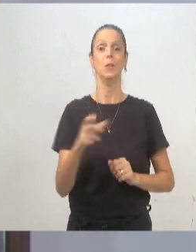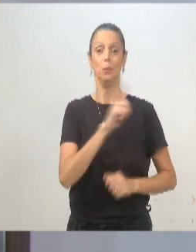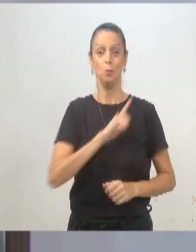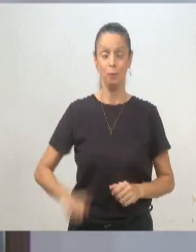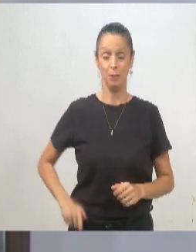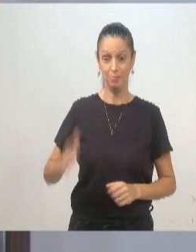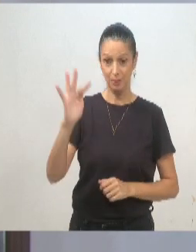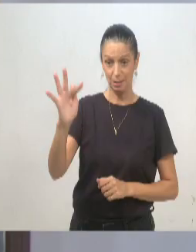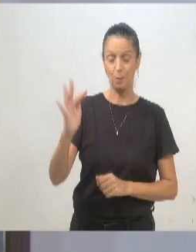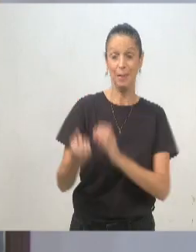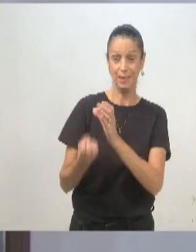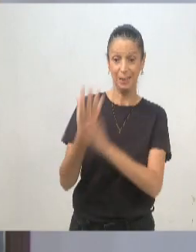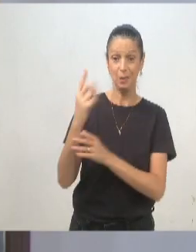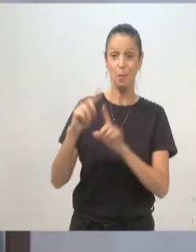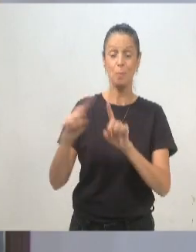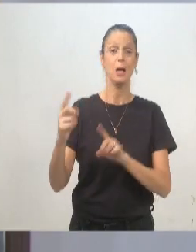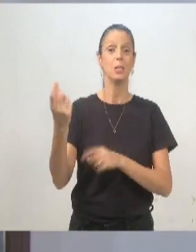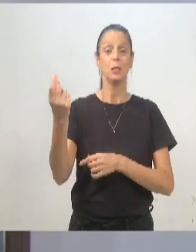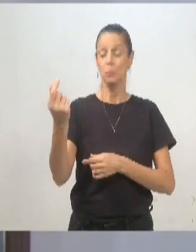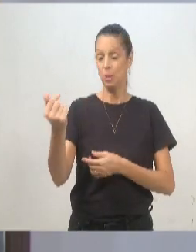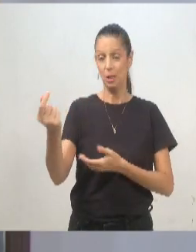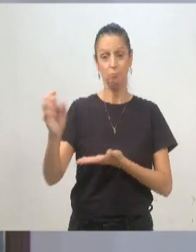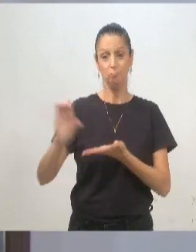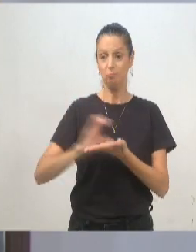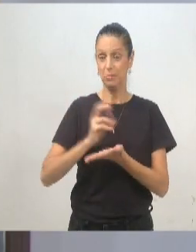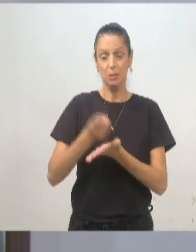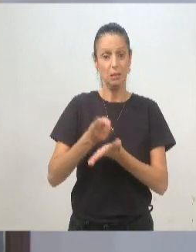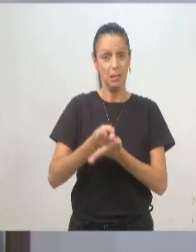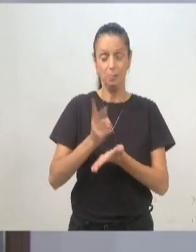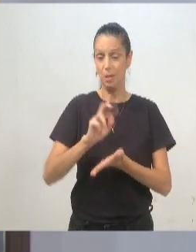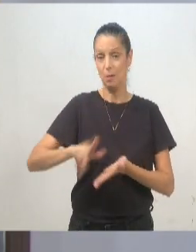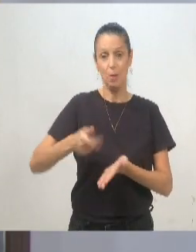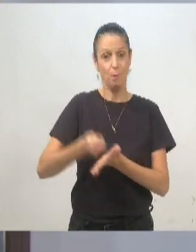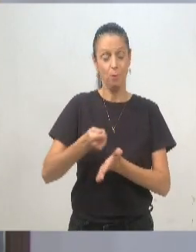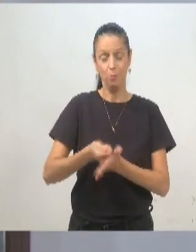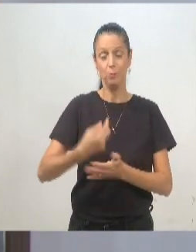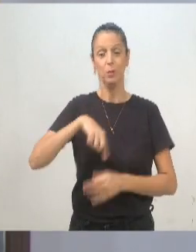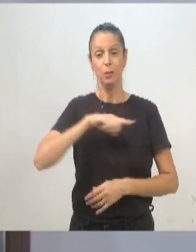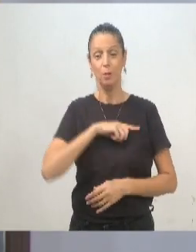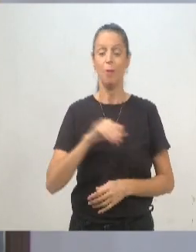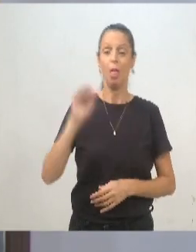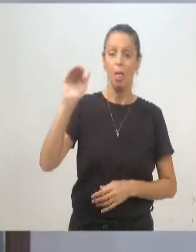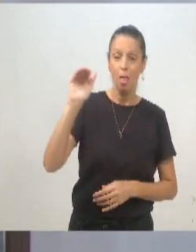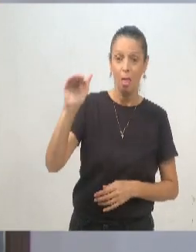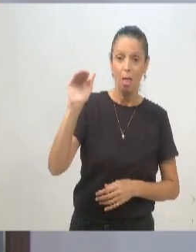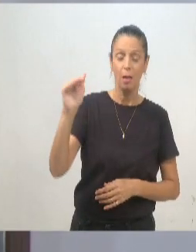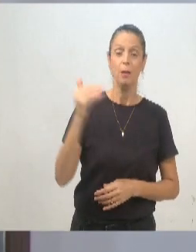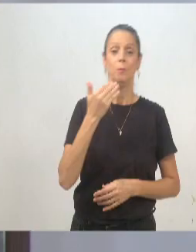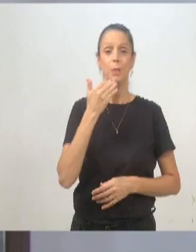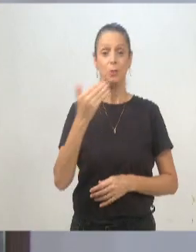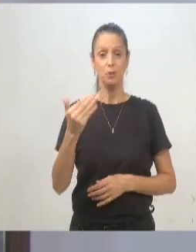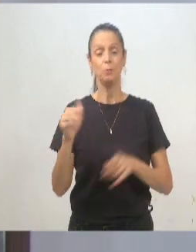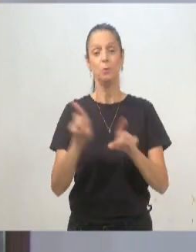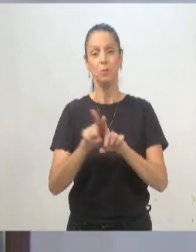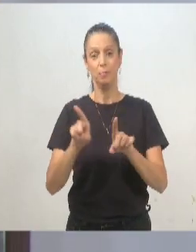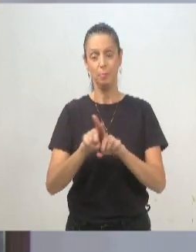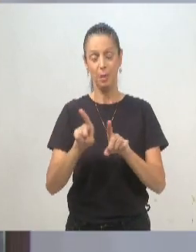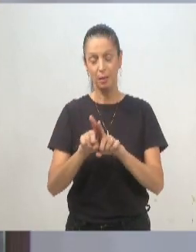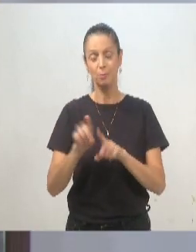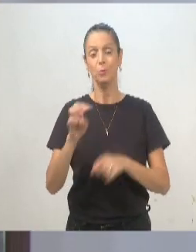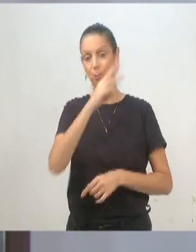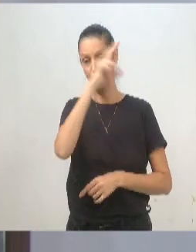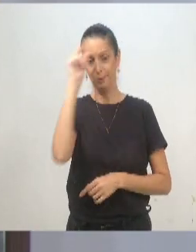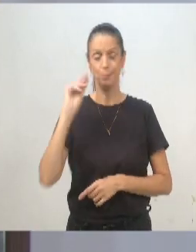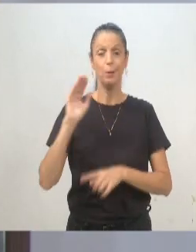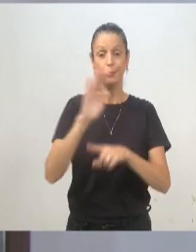recebe recursos de natureza obrigatória, e que aí também mendiga a porta do próprio paço municipal, né? E